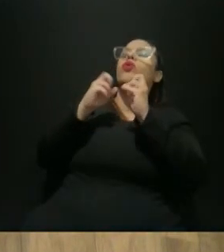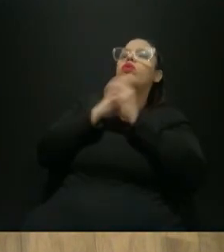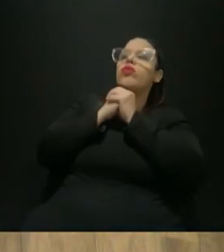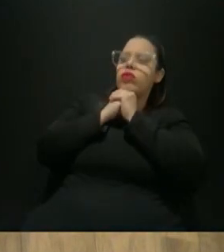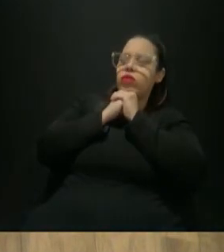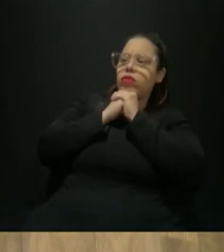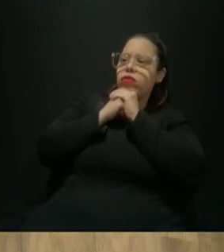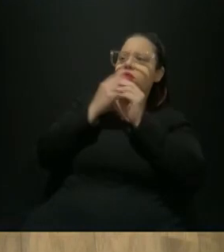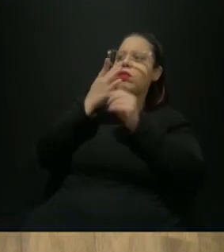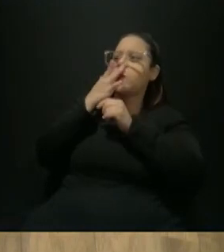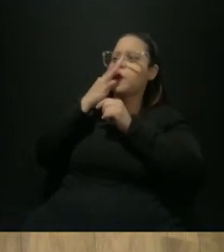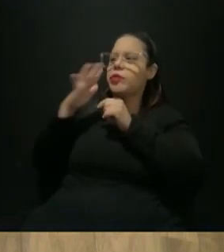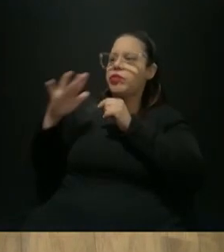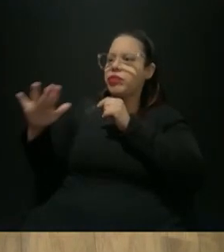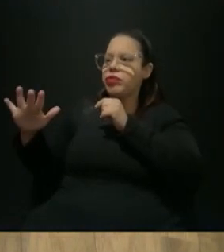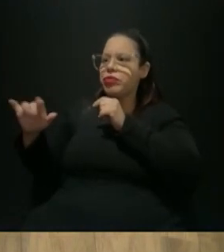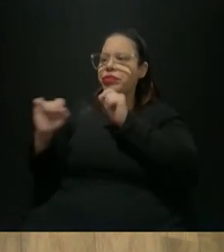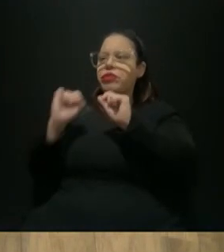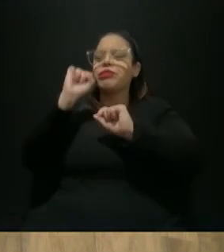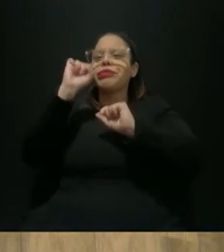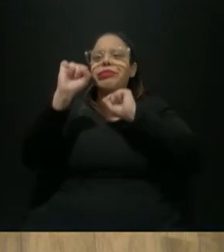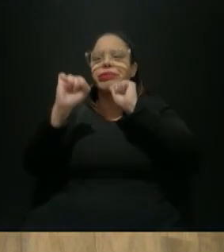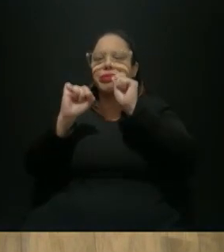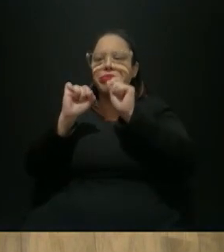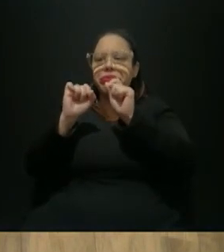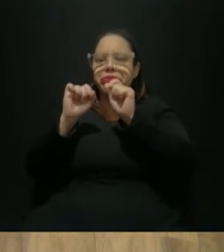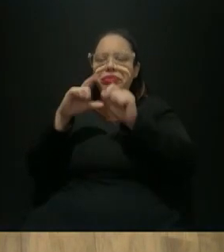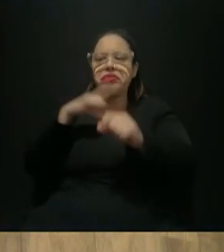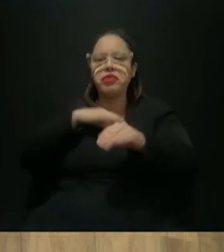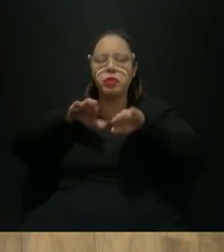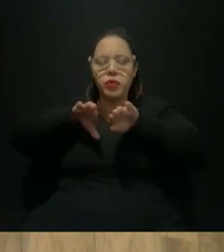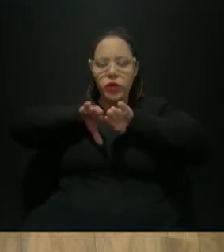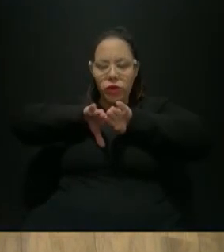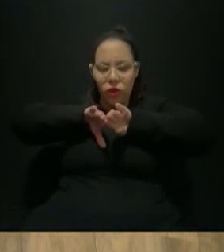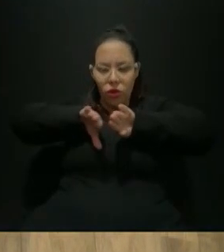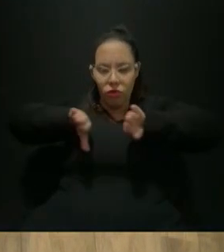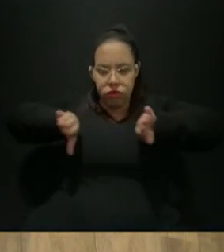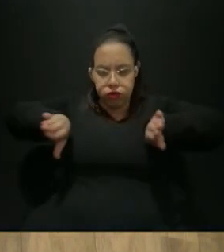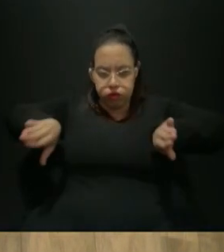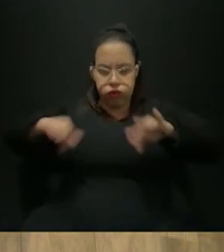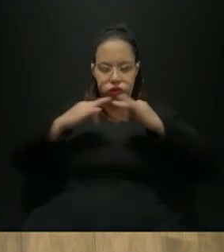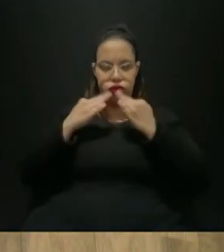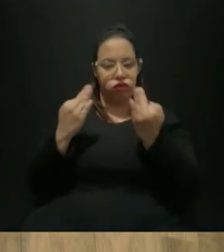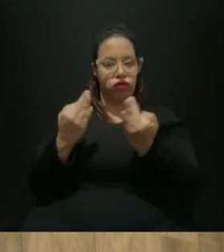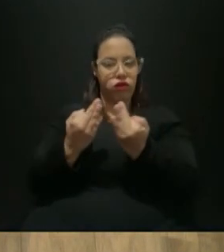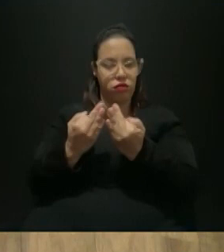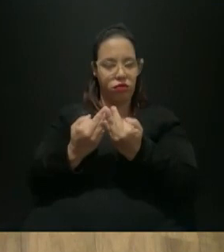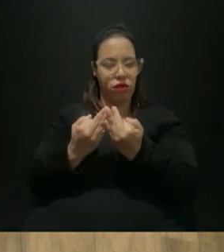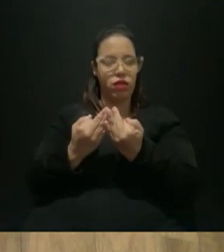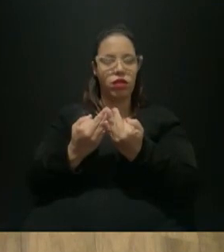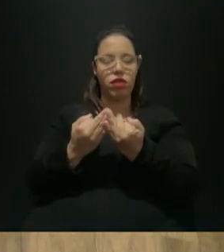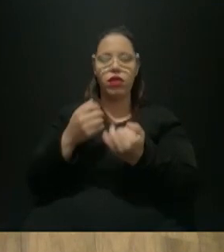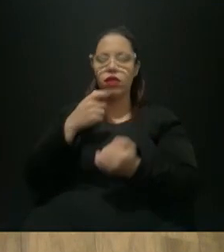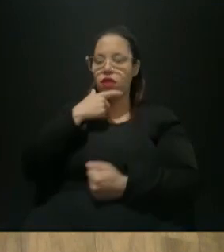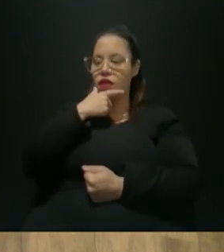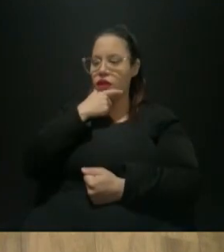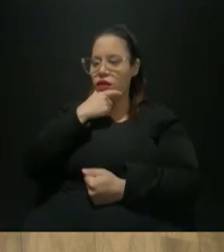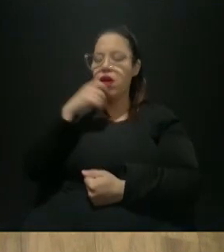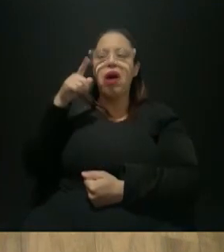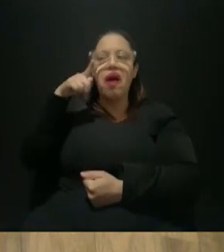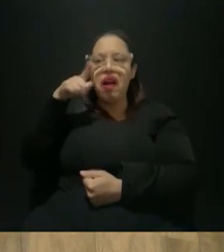que, porventura, tinham sido afastadas de suas famílias de origem, elas conseguiriam